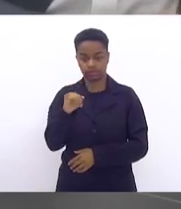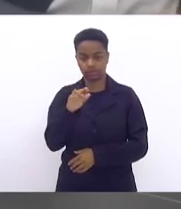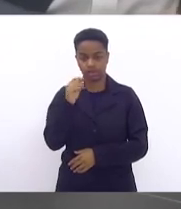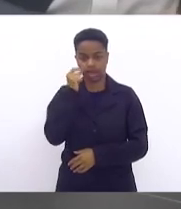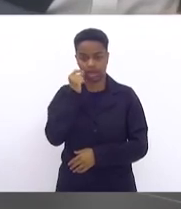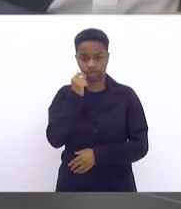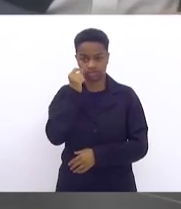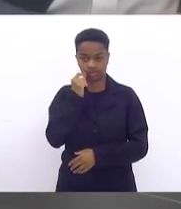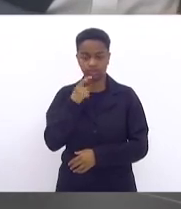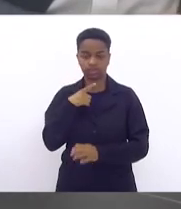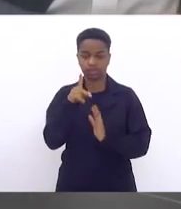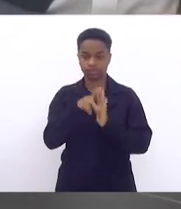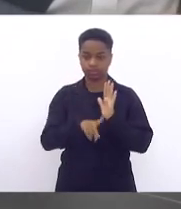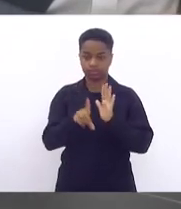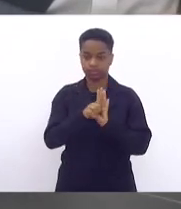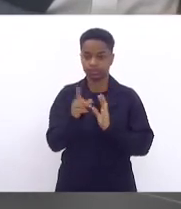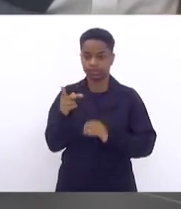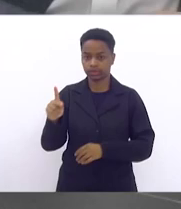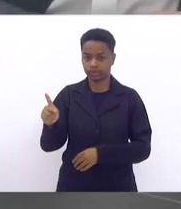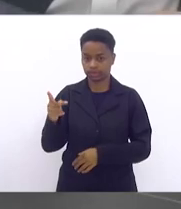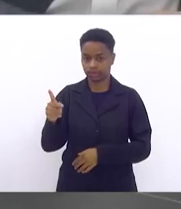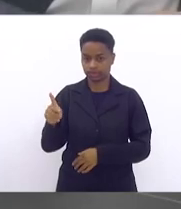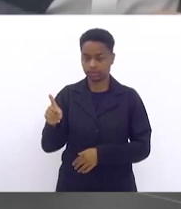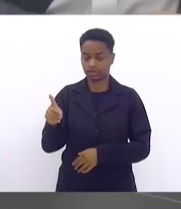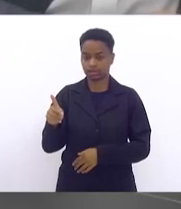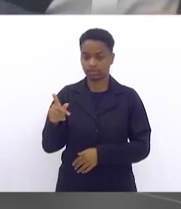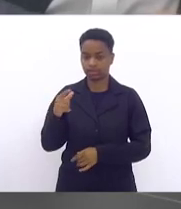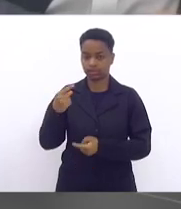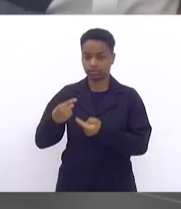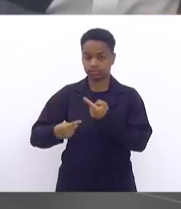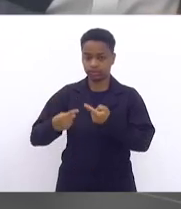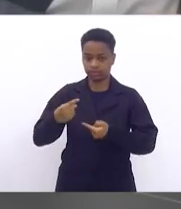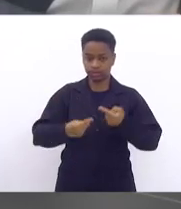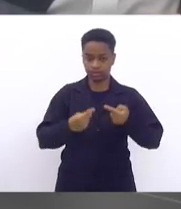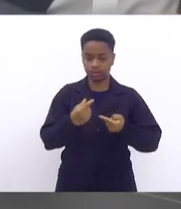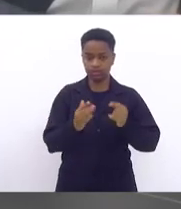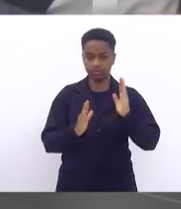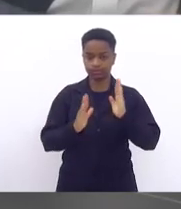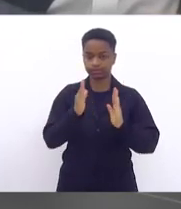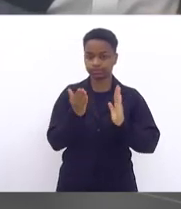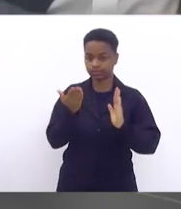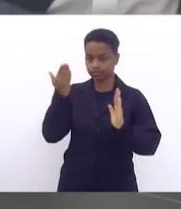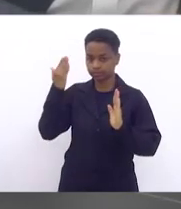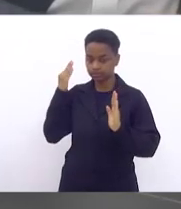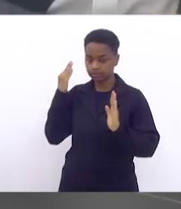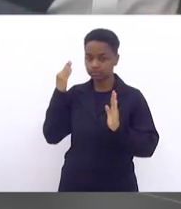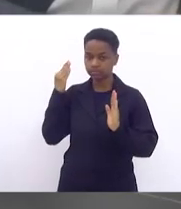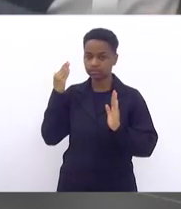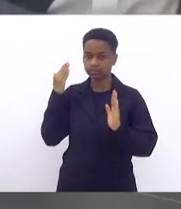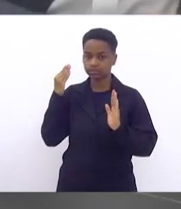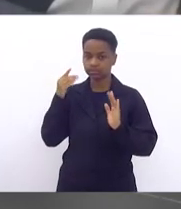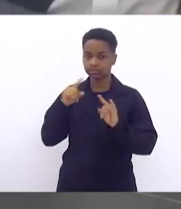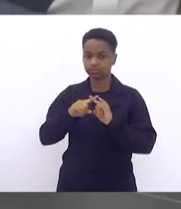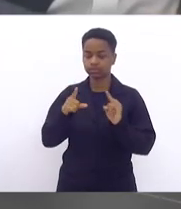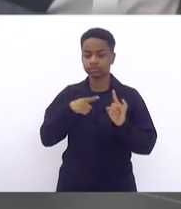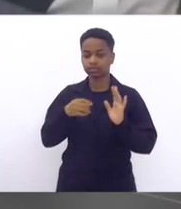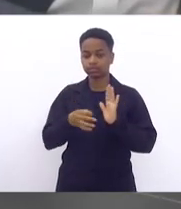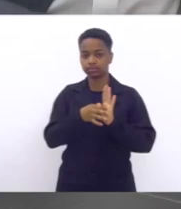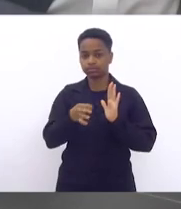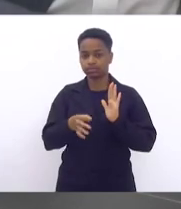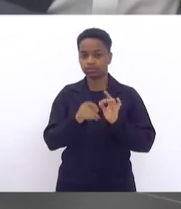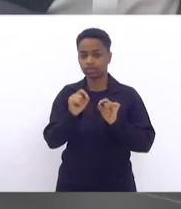de lei dele que estava tramitando na legislatura passada e recebeu o parecer